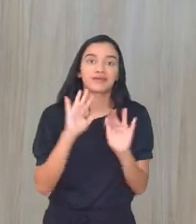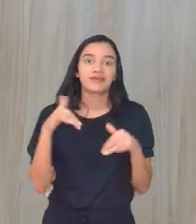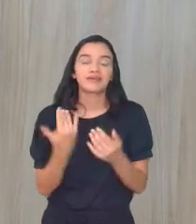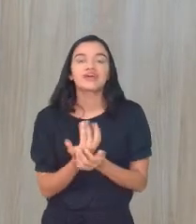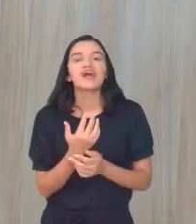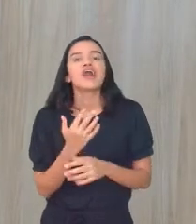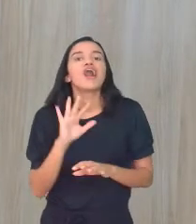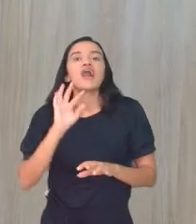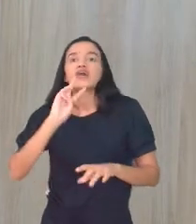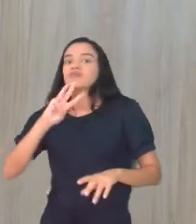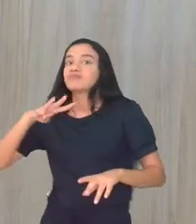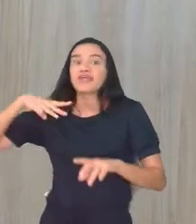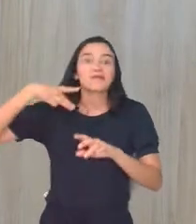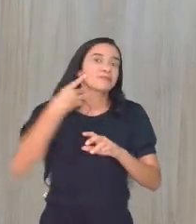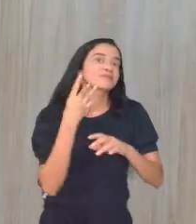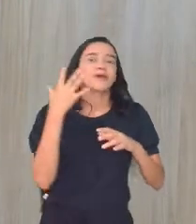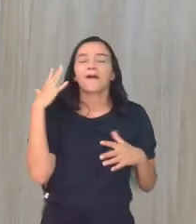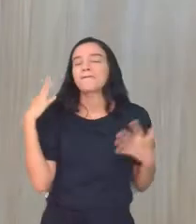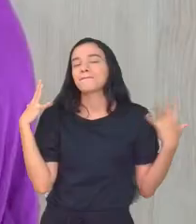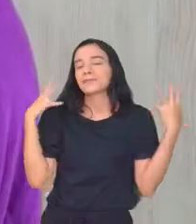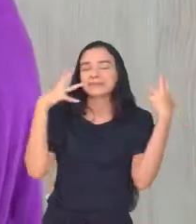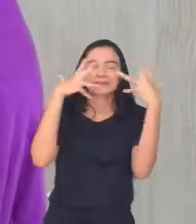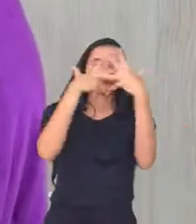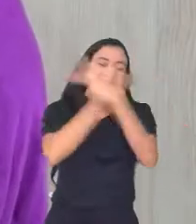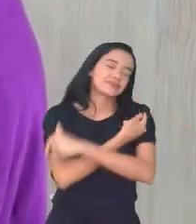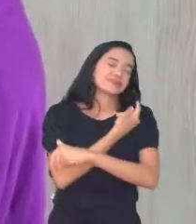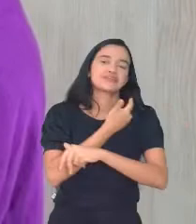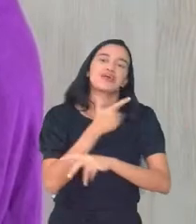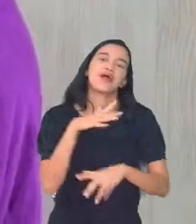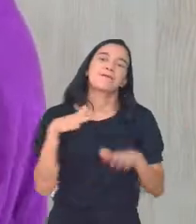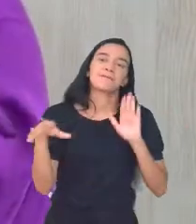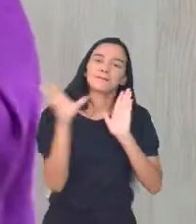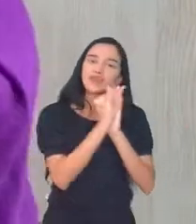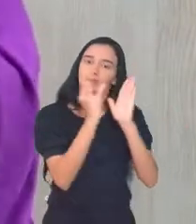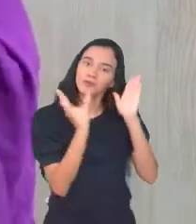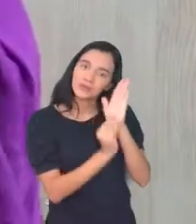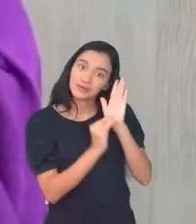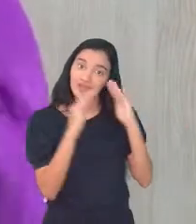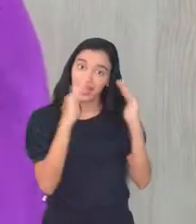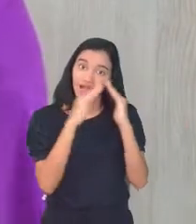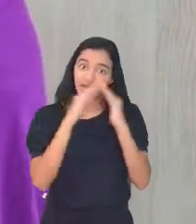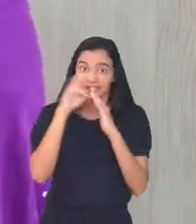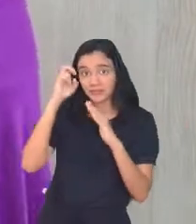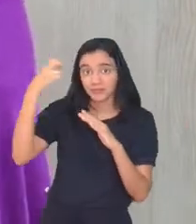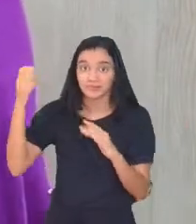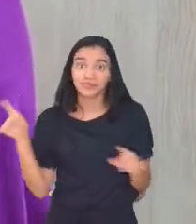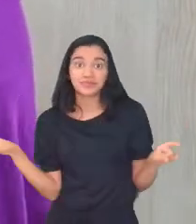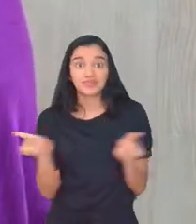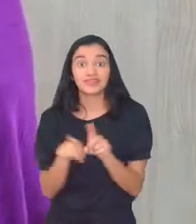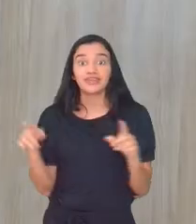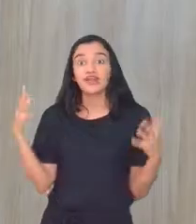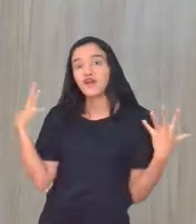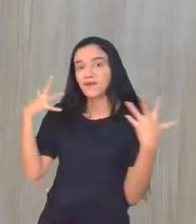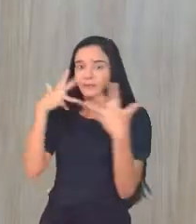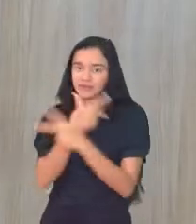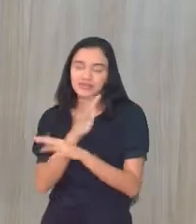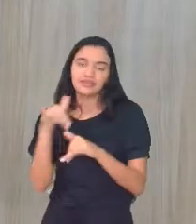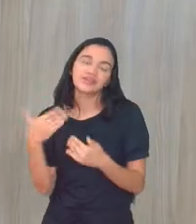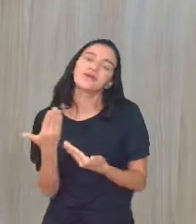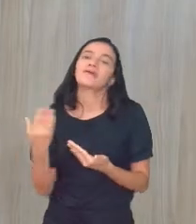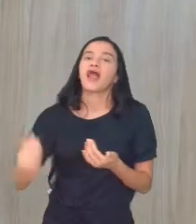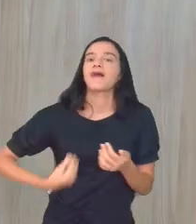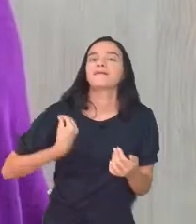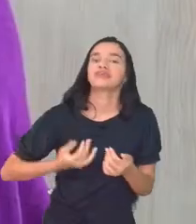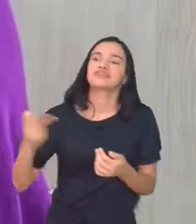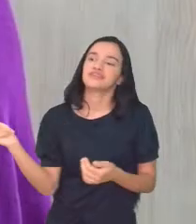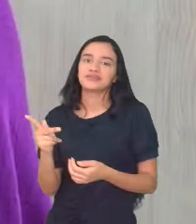mais bonita, né? Muito Tá bem. bonita pelo conteúdo da Casa da Cultura e tá bonita aqui, ó, pela presença